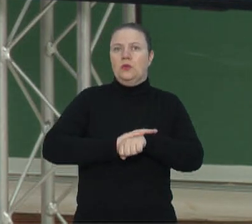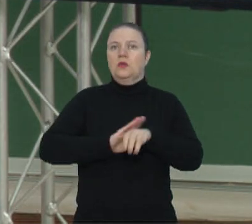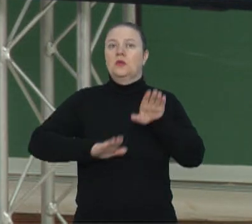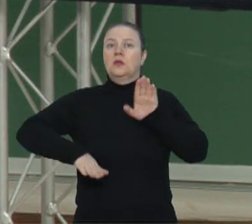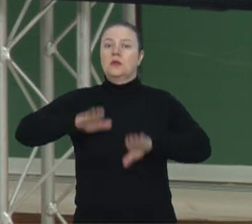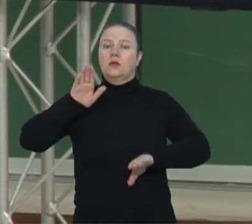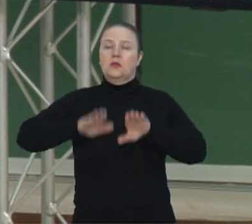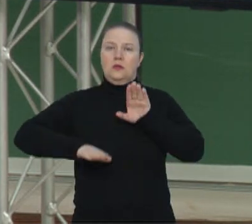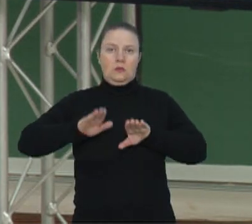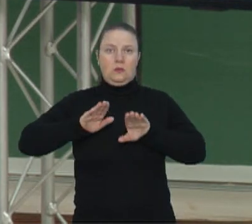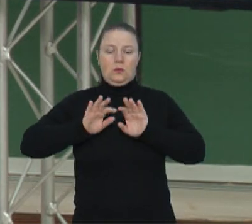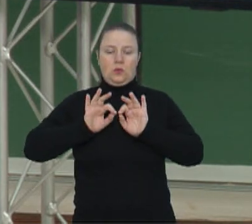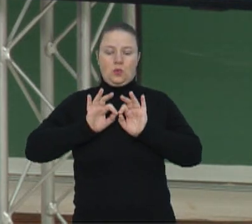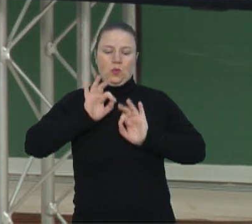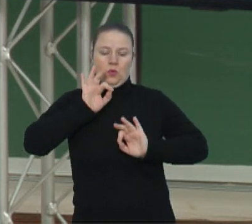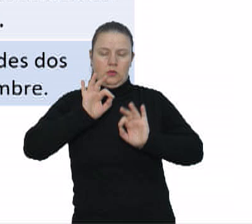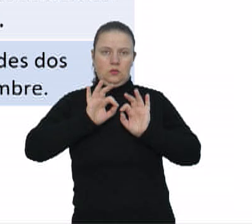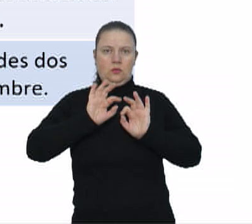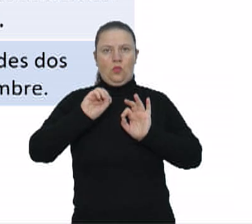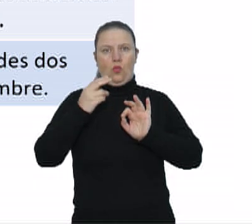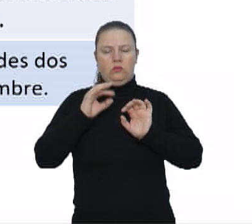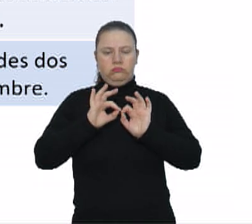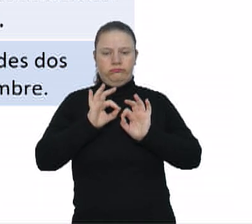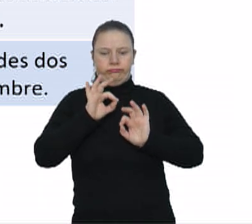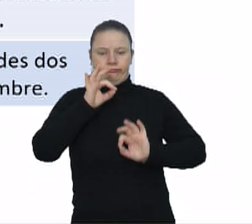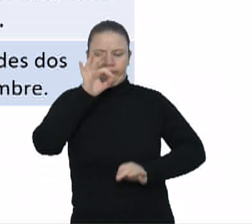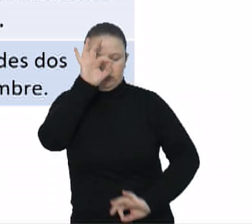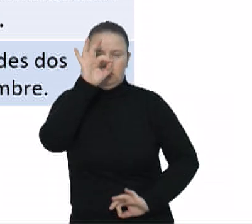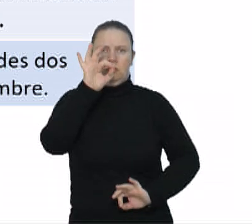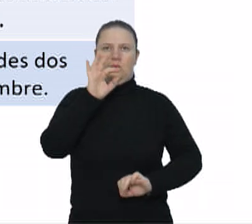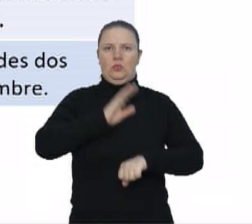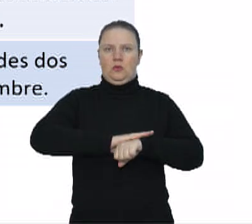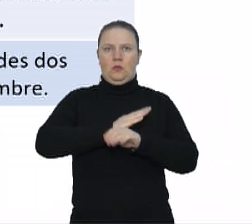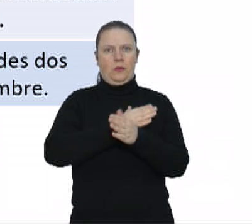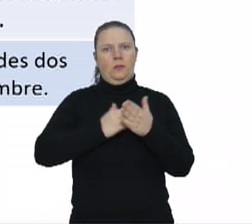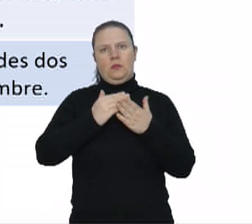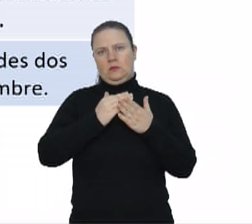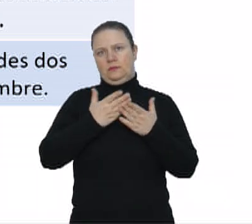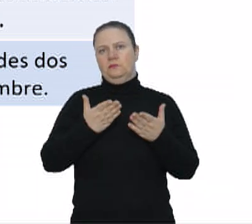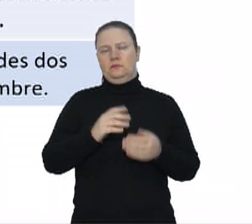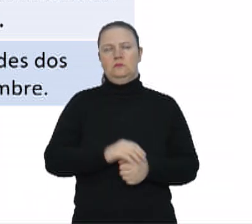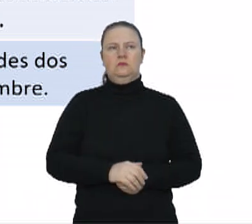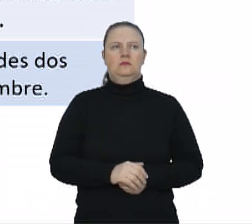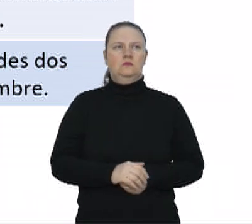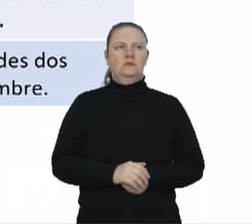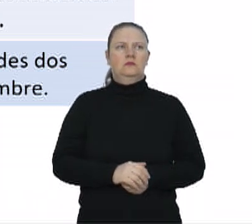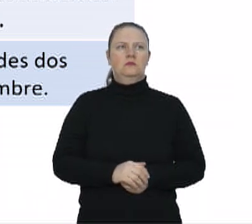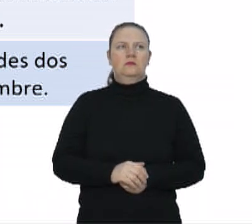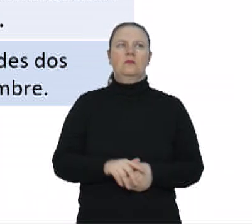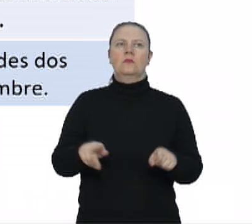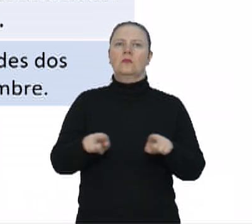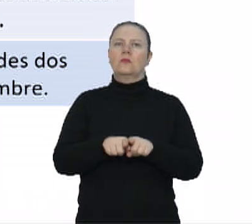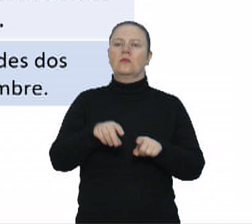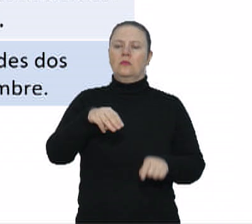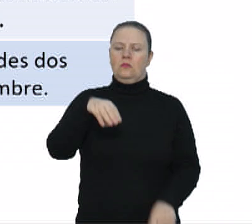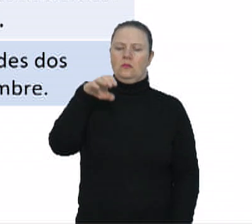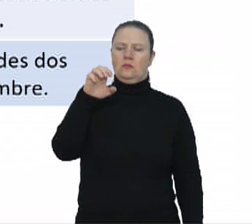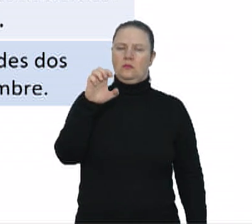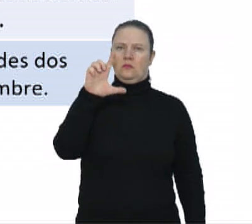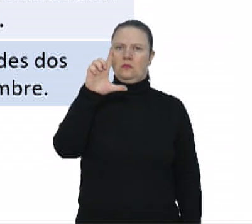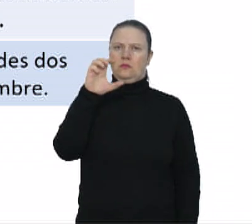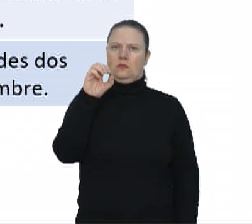curto? Vamos lá. A gente trabalhou em aula sobre a melodia. A melodia são